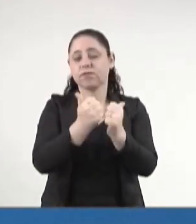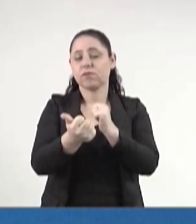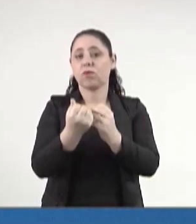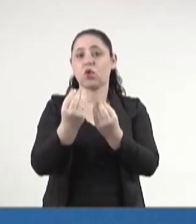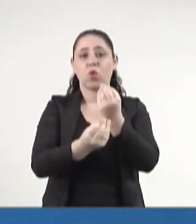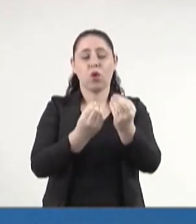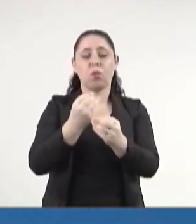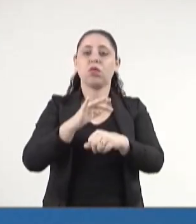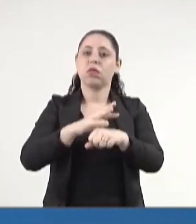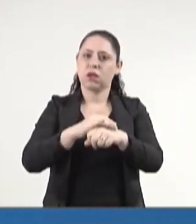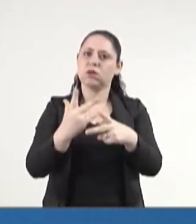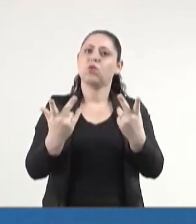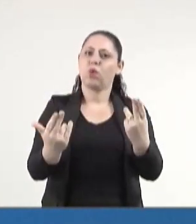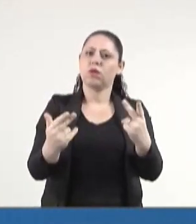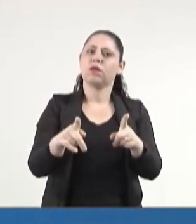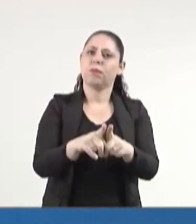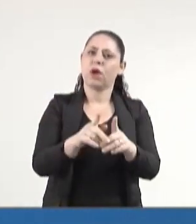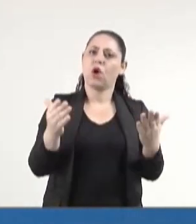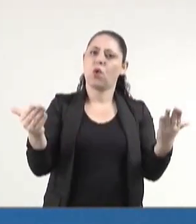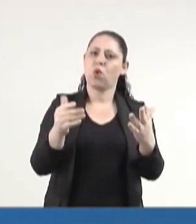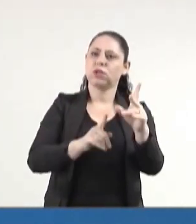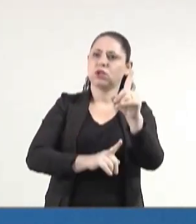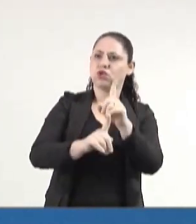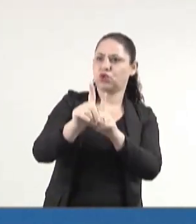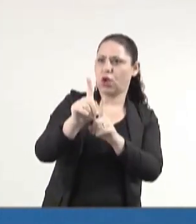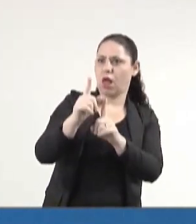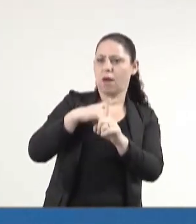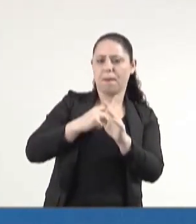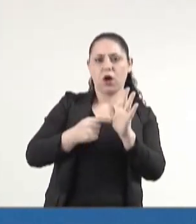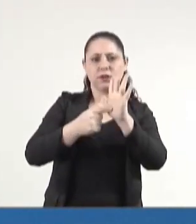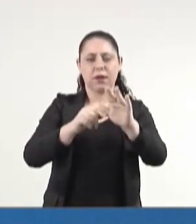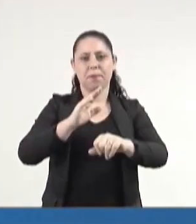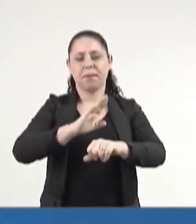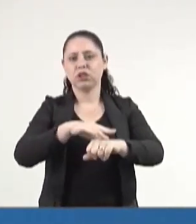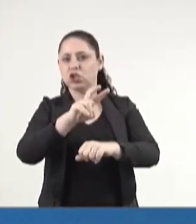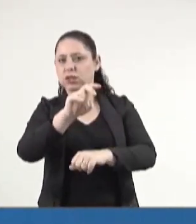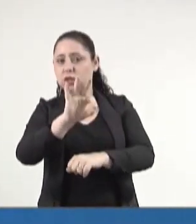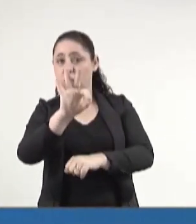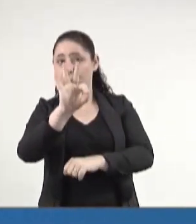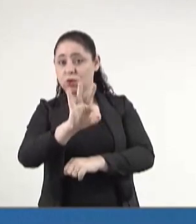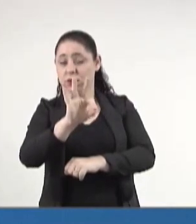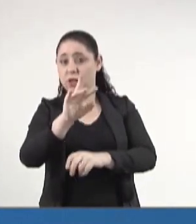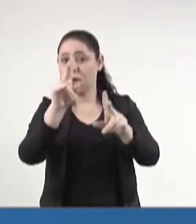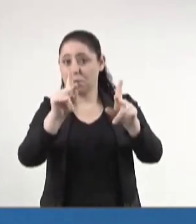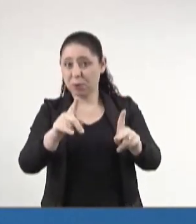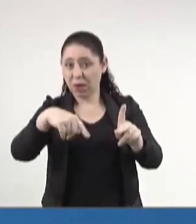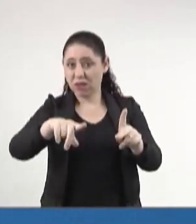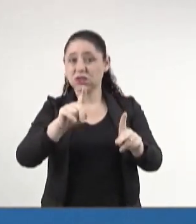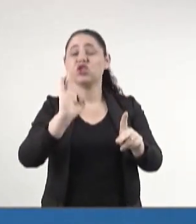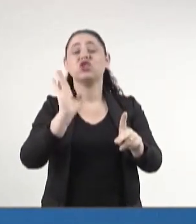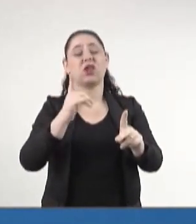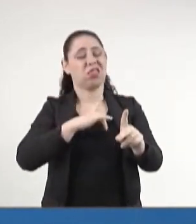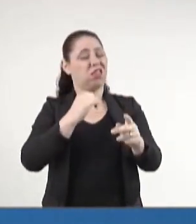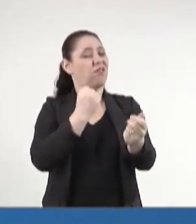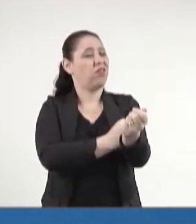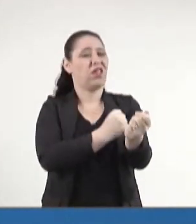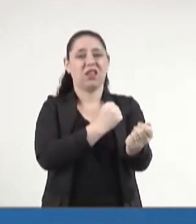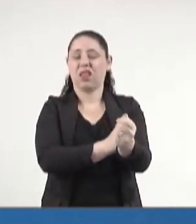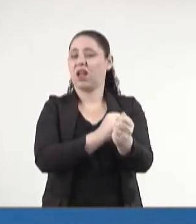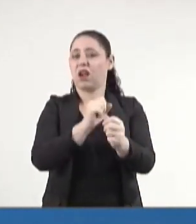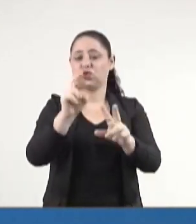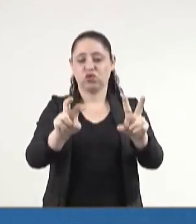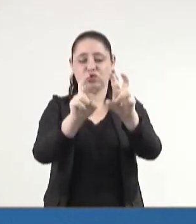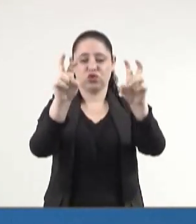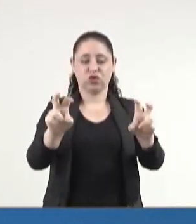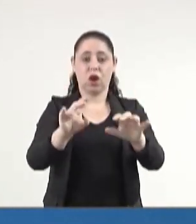como uma patologia e atualmente as estatísticas demonstram que mais de 5% da população mundial já está viciada em